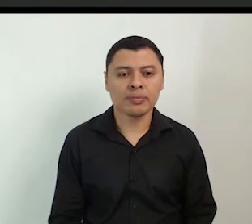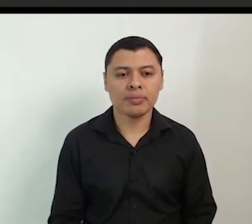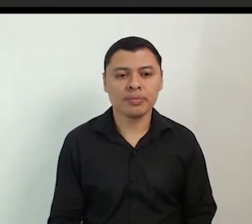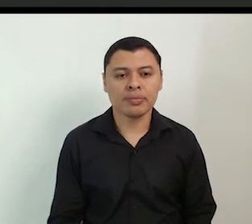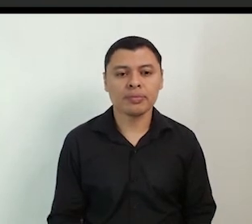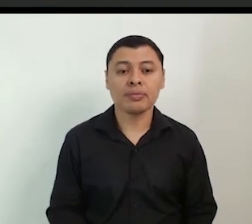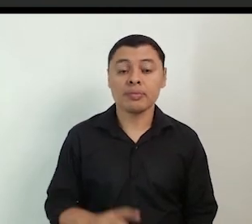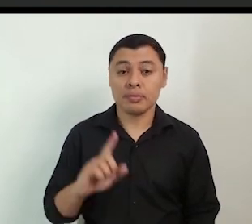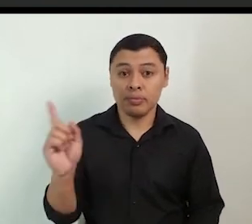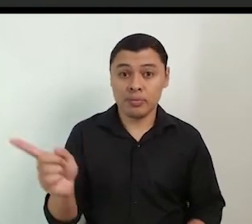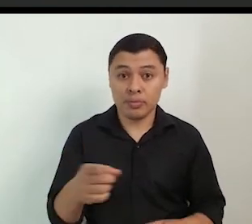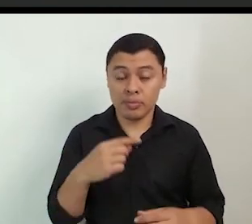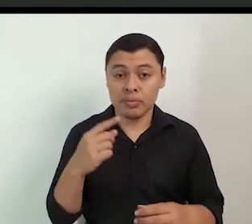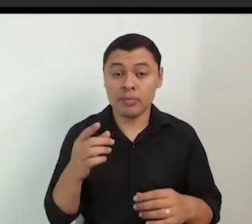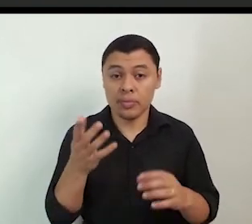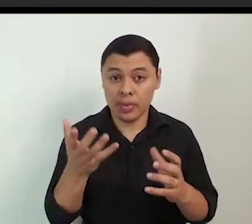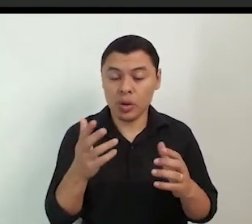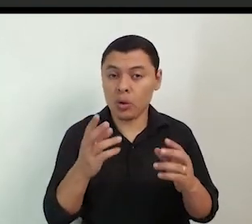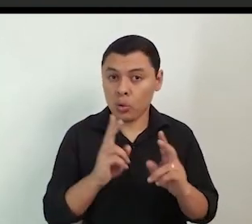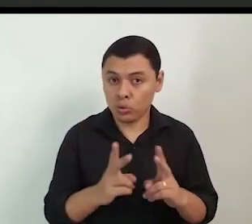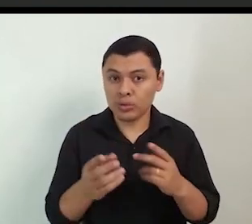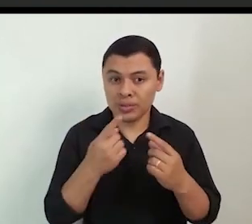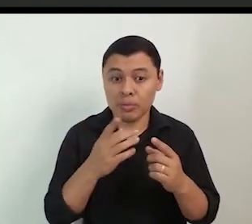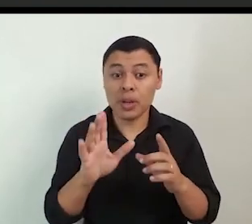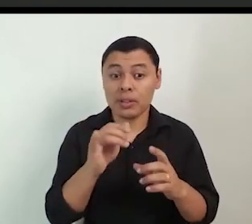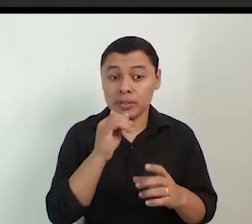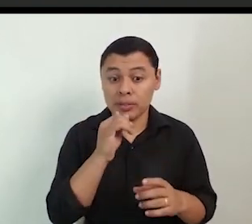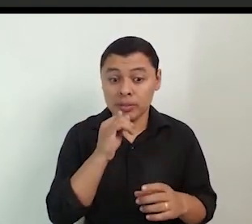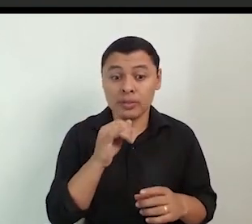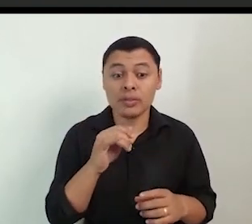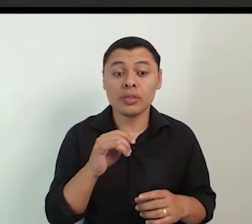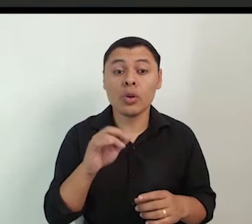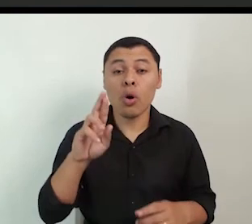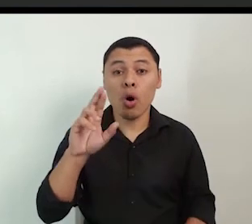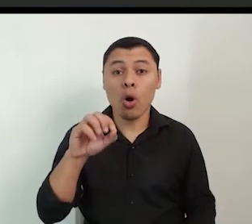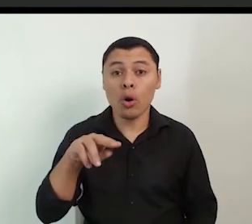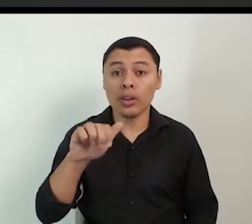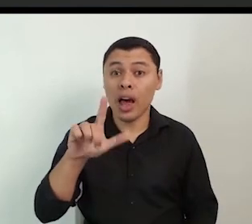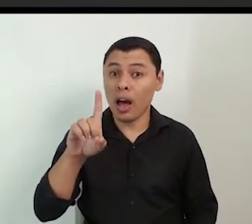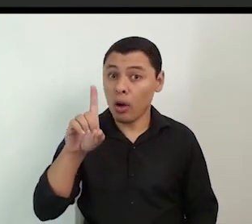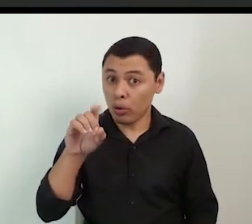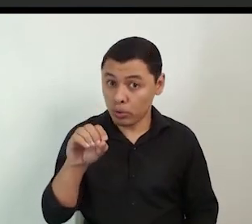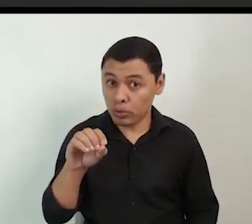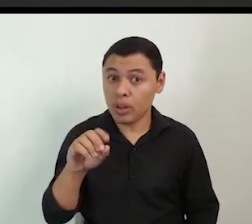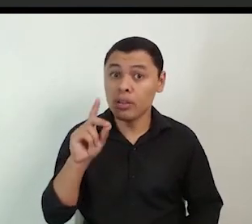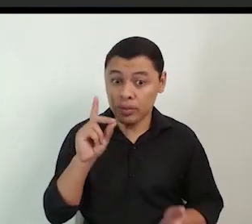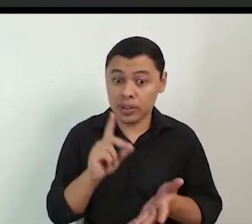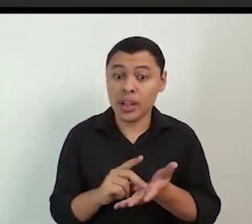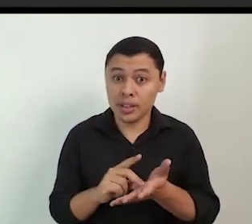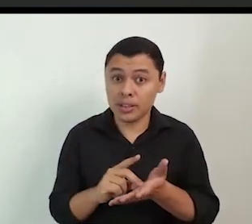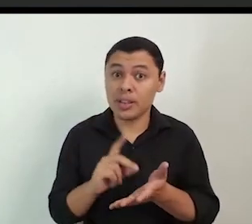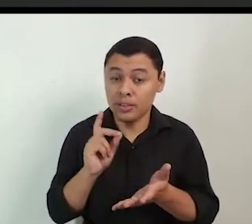reflexão, e antes um detalhe, quando ele existe de verdade, não é uma persona que foi colocada